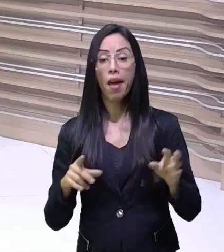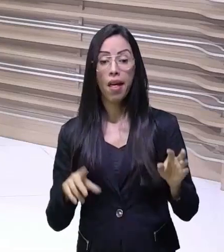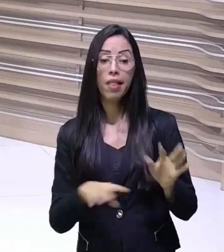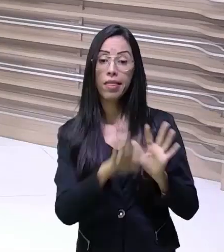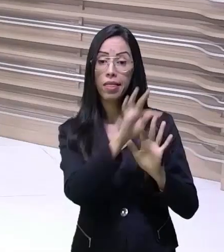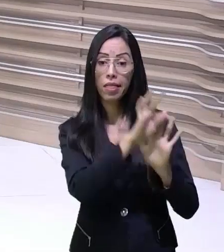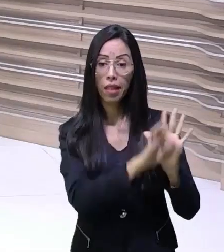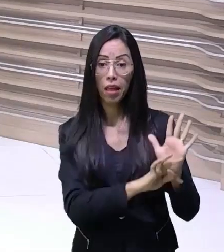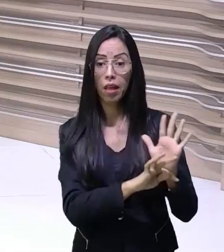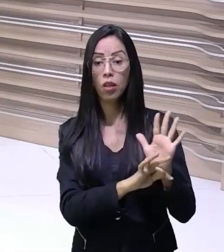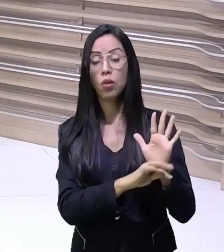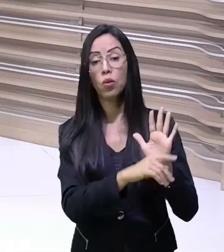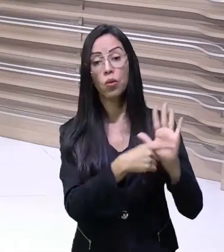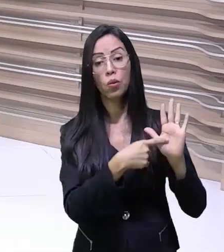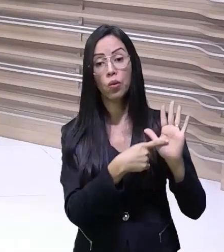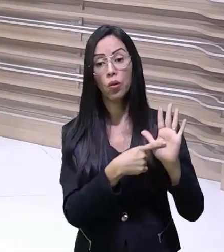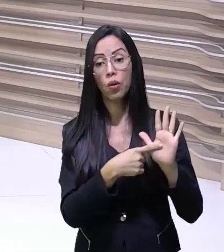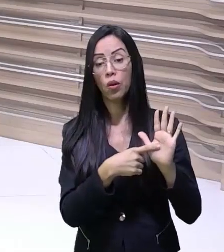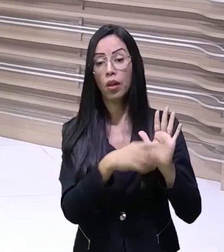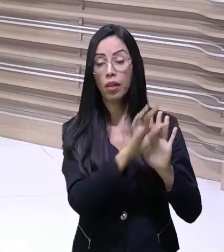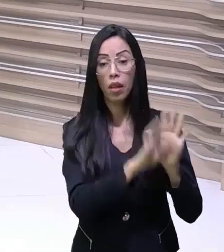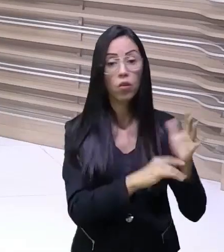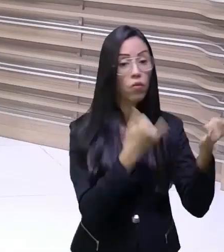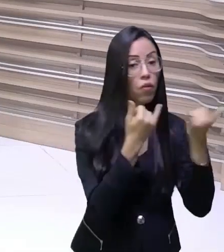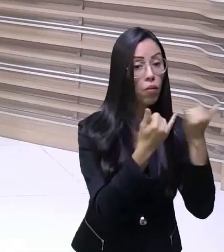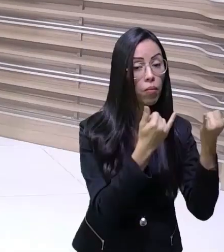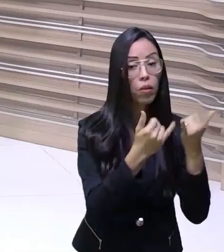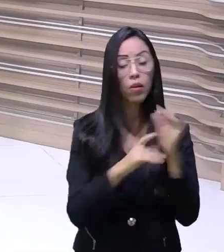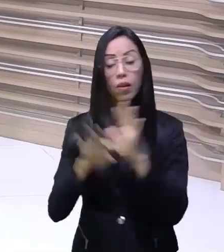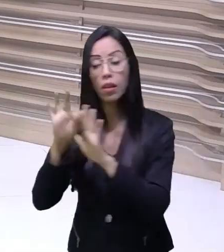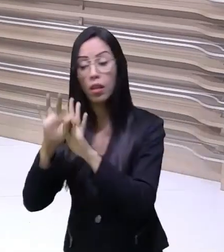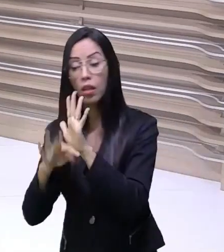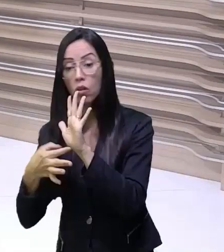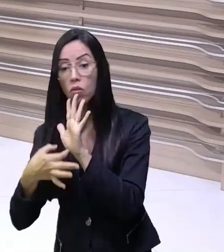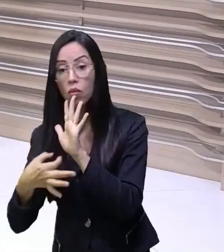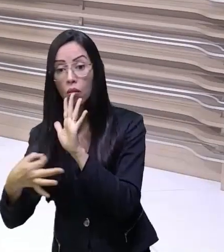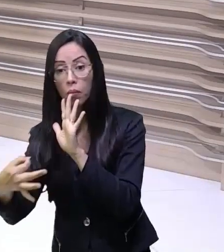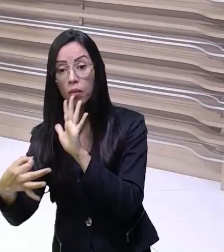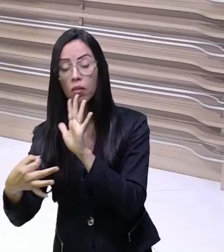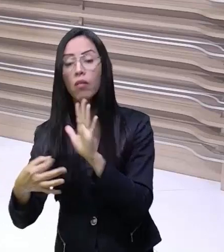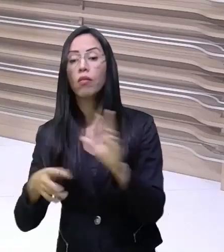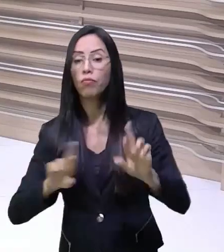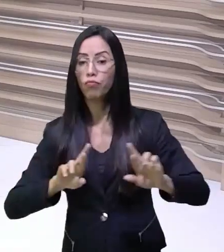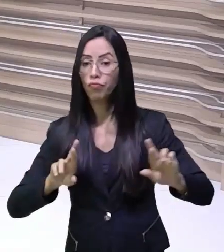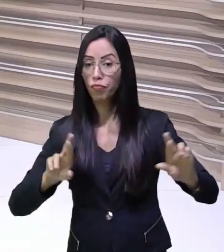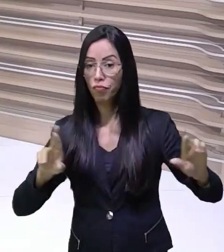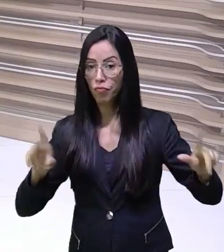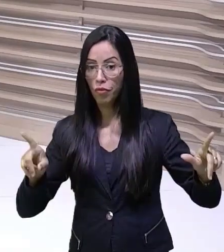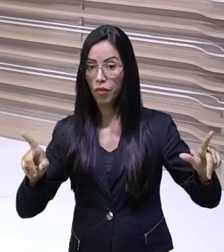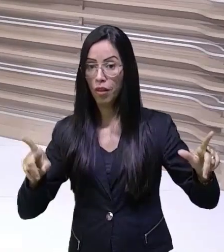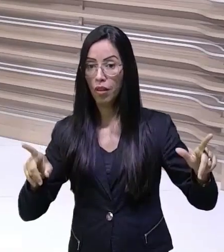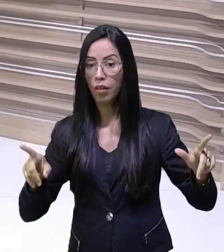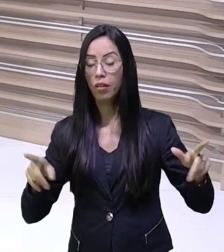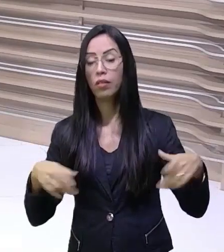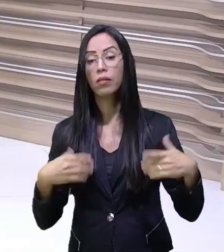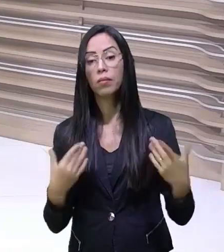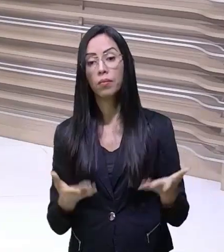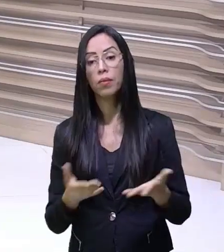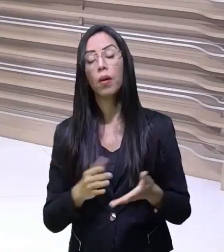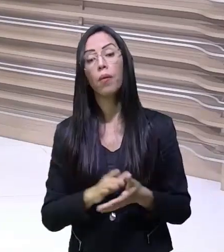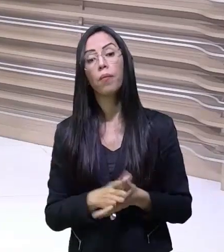perceberam? Analise, preste bem atenção no que eu li, ok? Agora, nós vamos